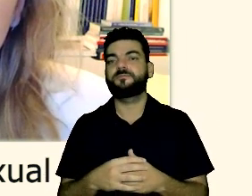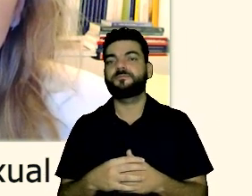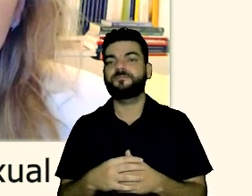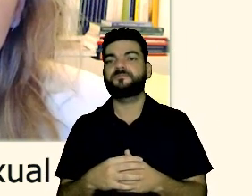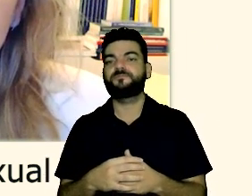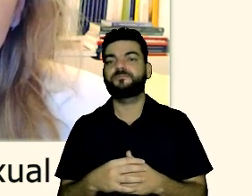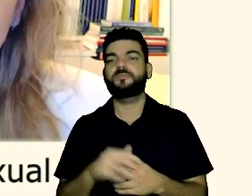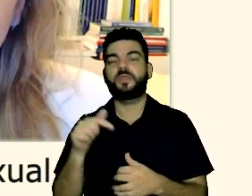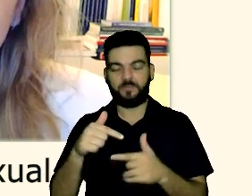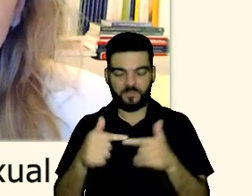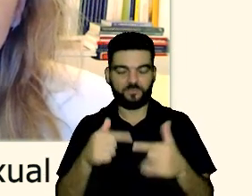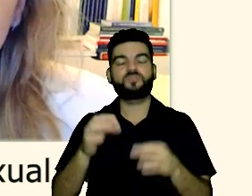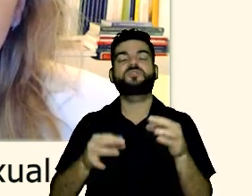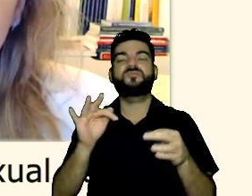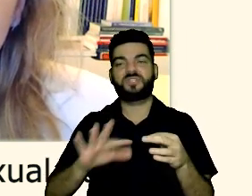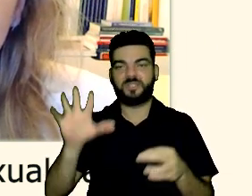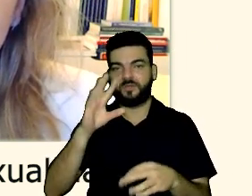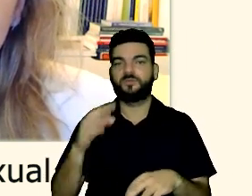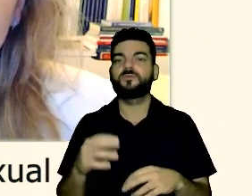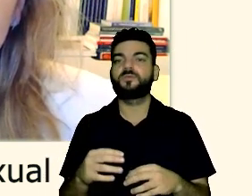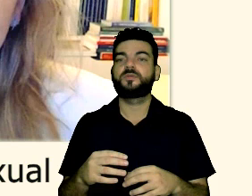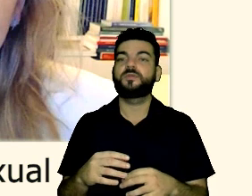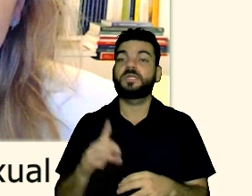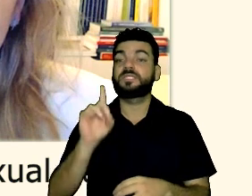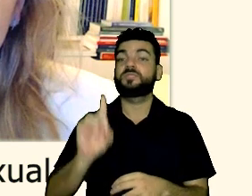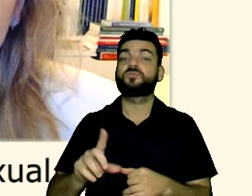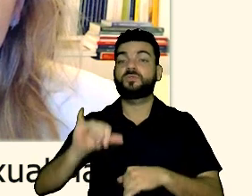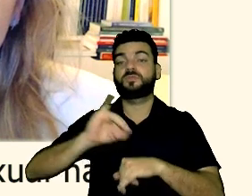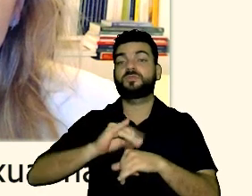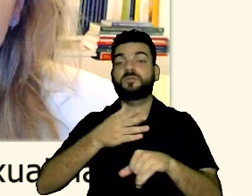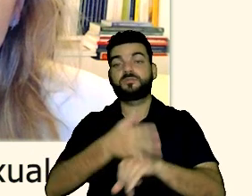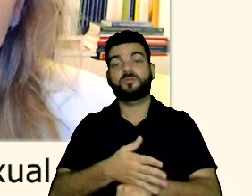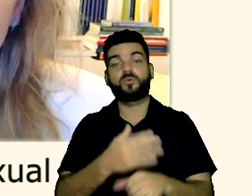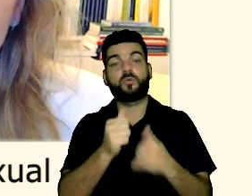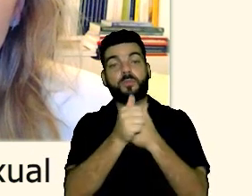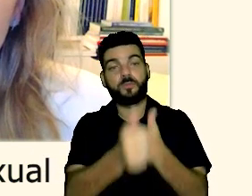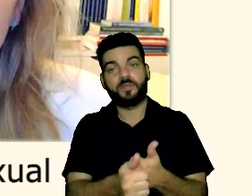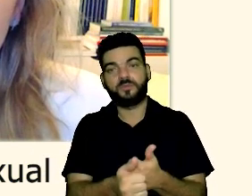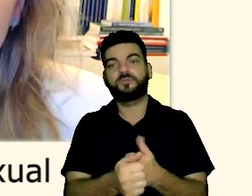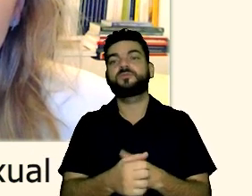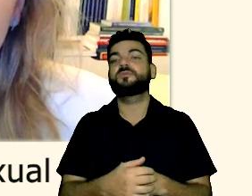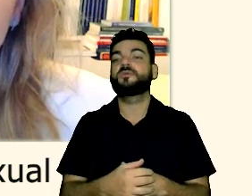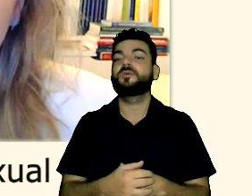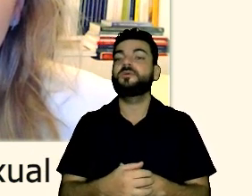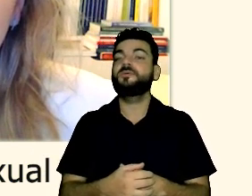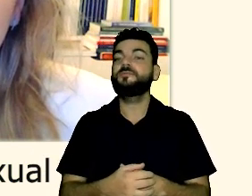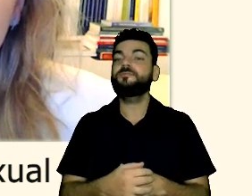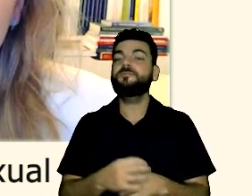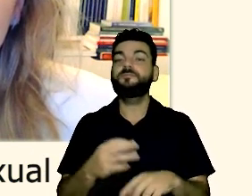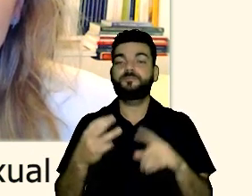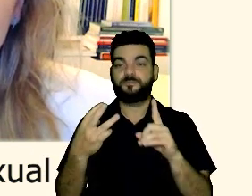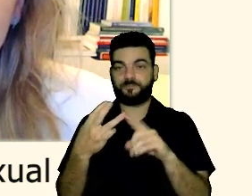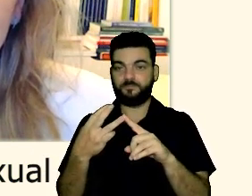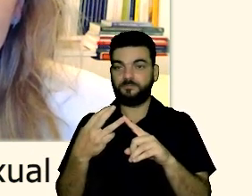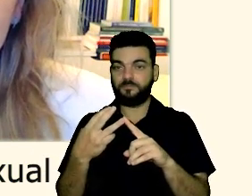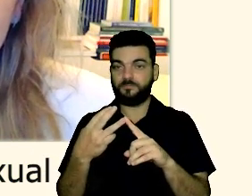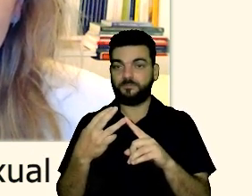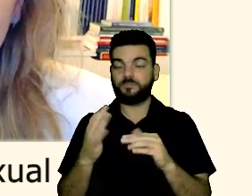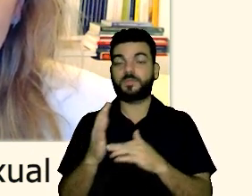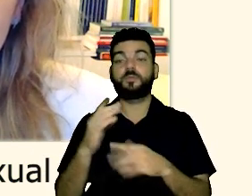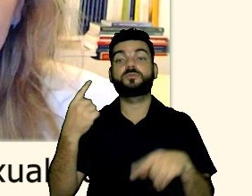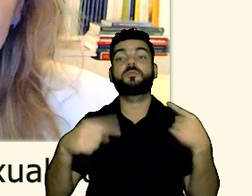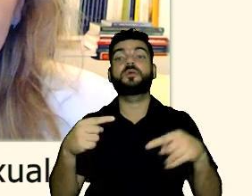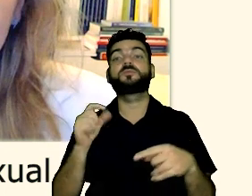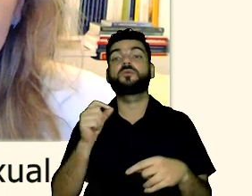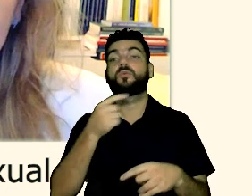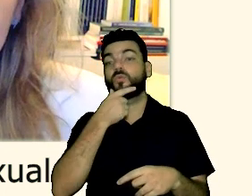de São Paulo, a Jocely Guerra Castelfranchi, que é psicóloga do trabalho, servidora aqui da Justiça Federal de São